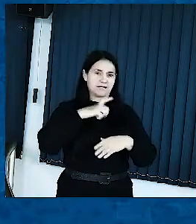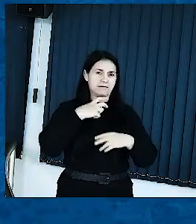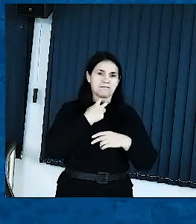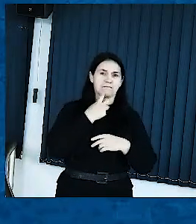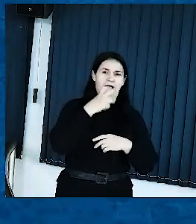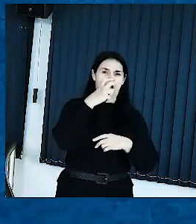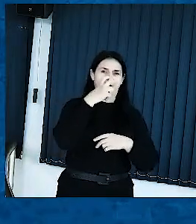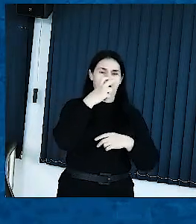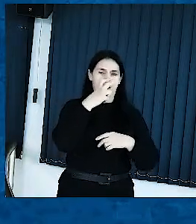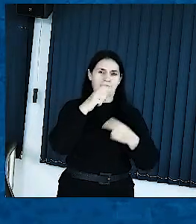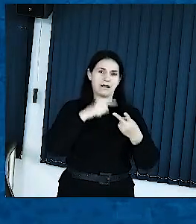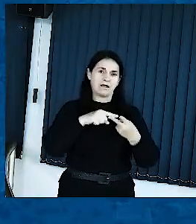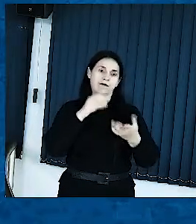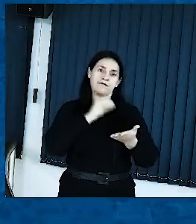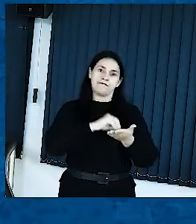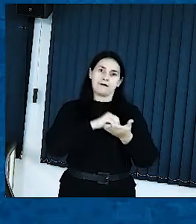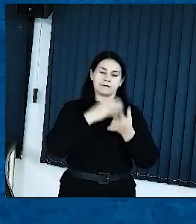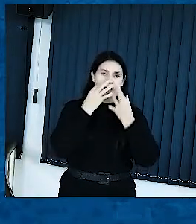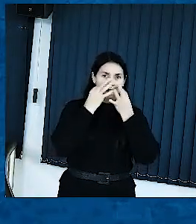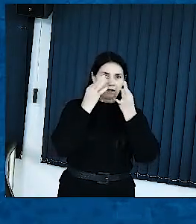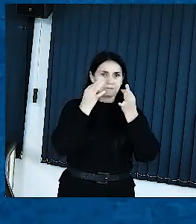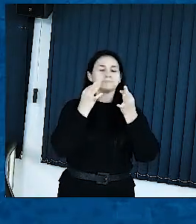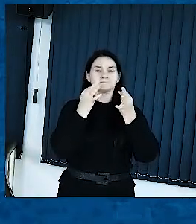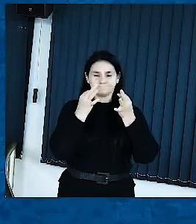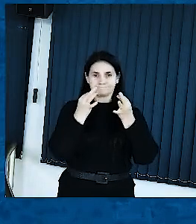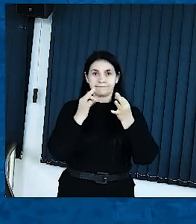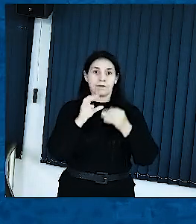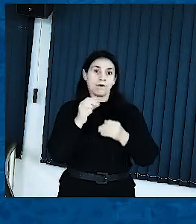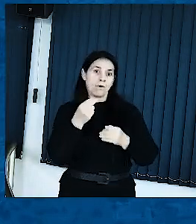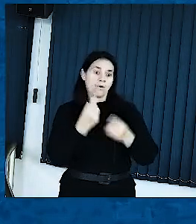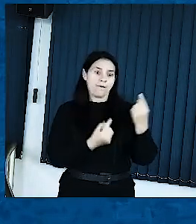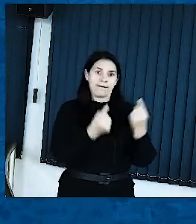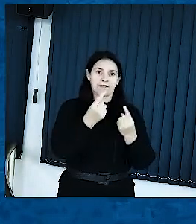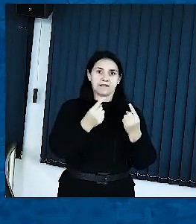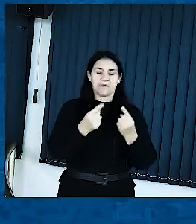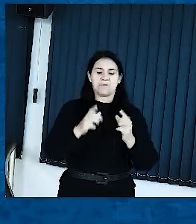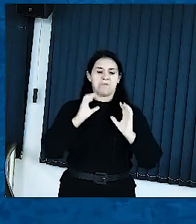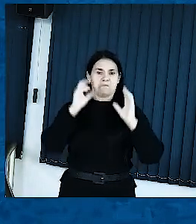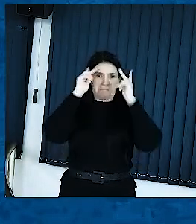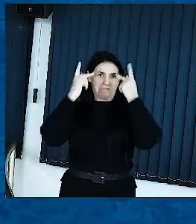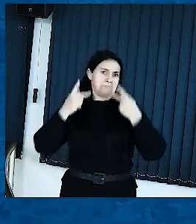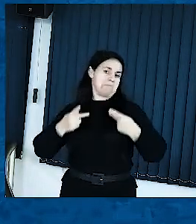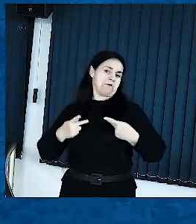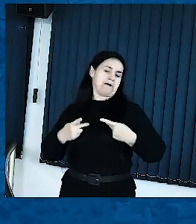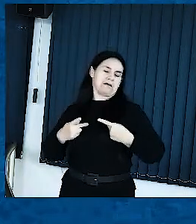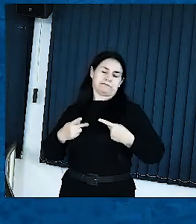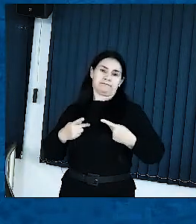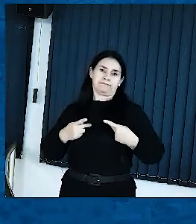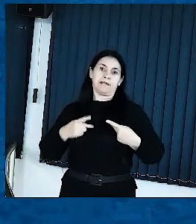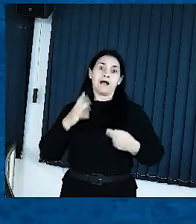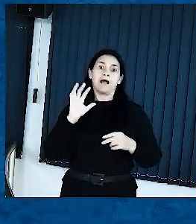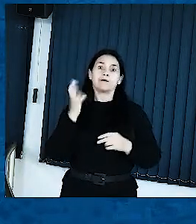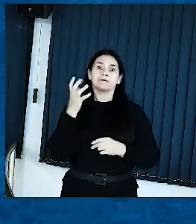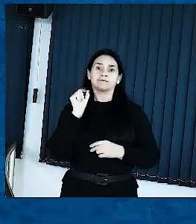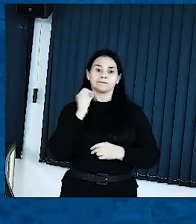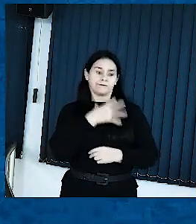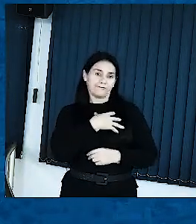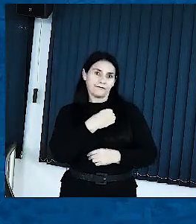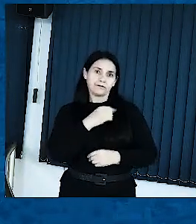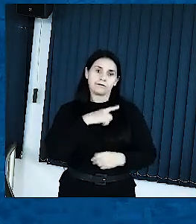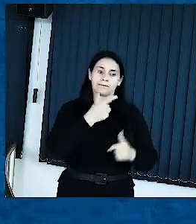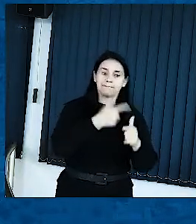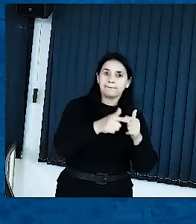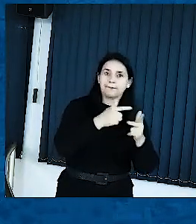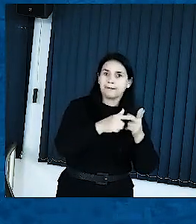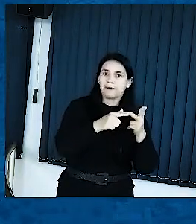grito, com falta de atenção, com cada um por si, o meu filho vai ter problemas. Não